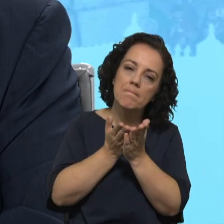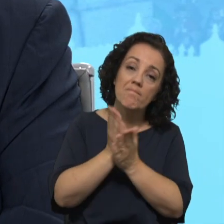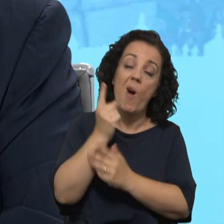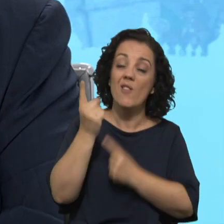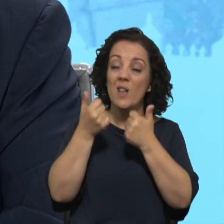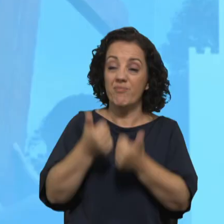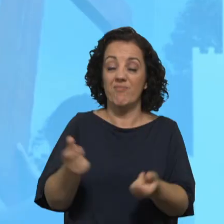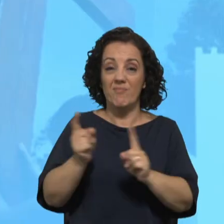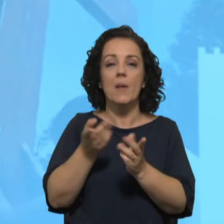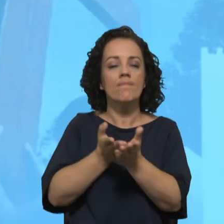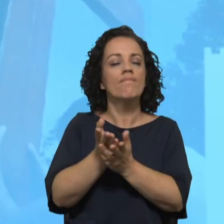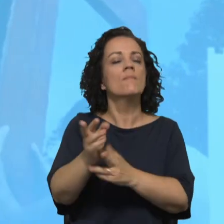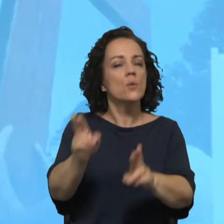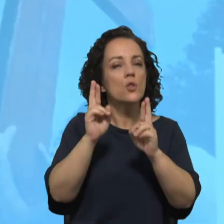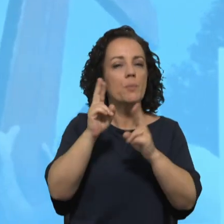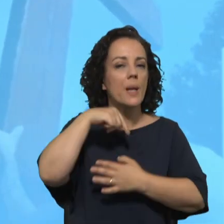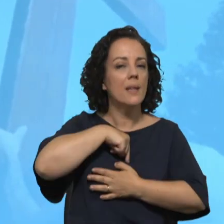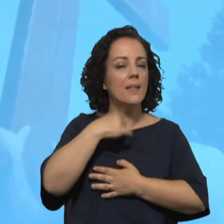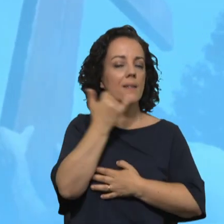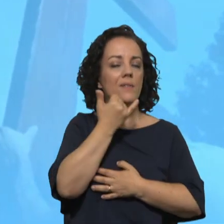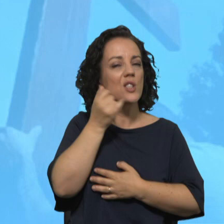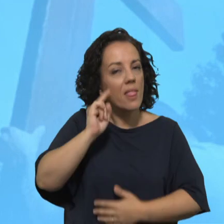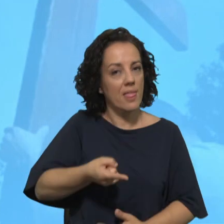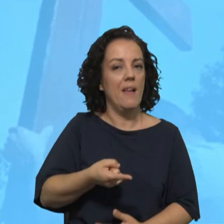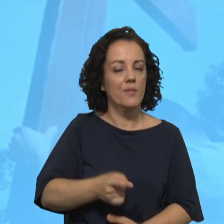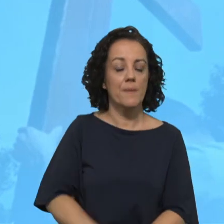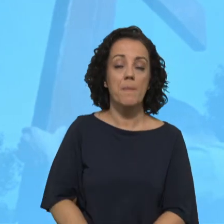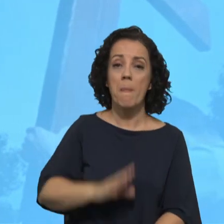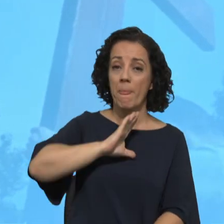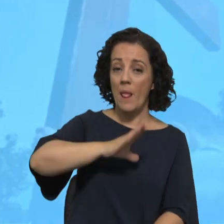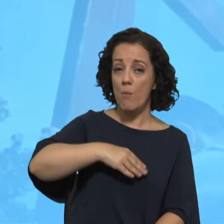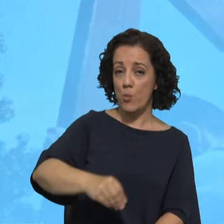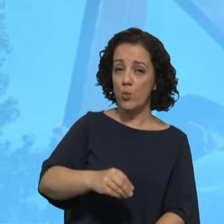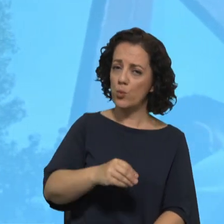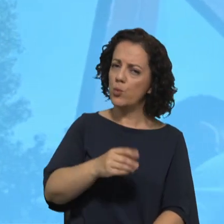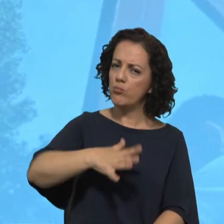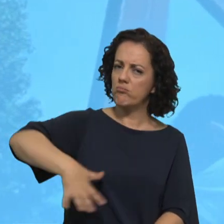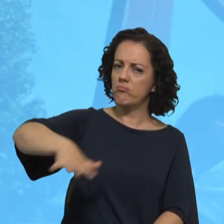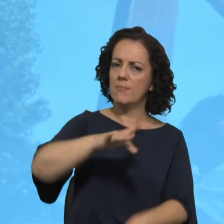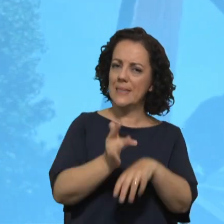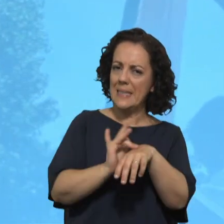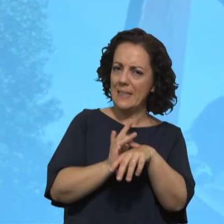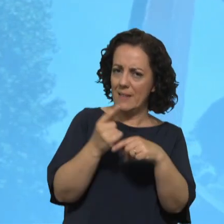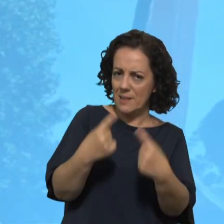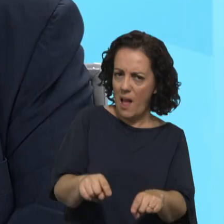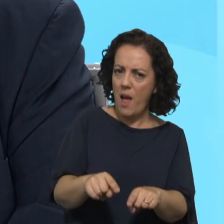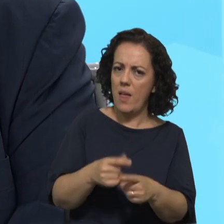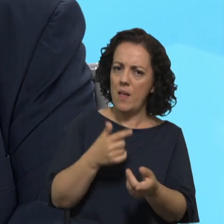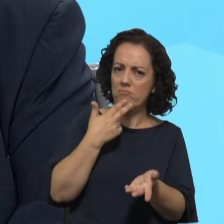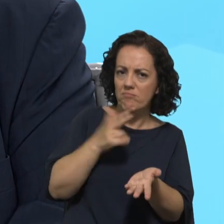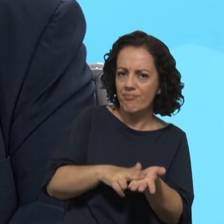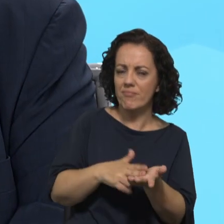E o mundo é sensível a isto, a um testemunho genuíno, sincero, tem capacidade,